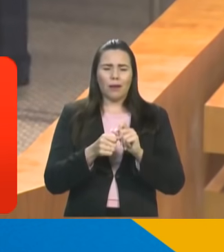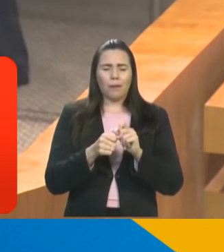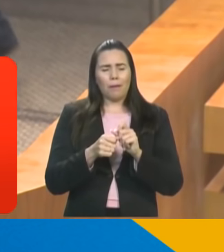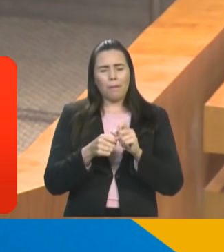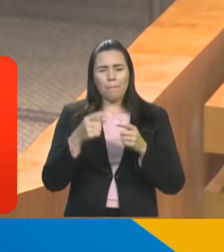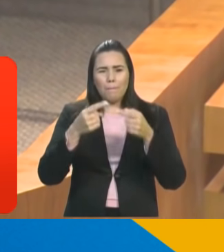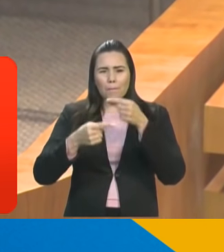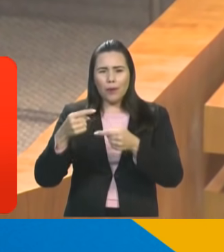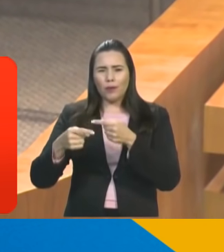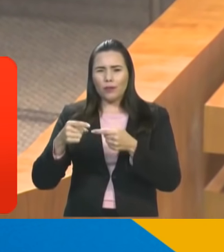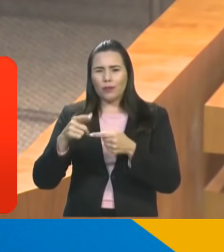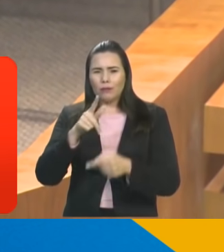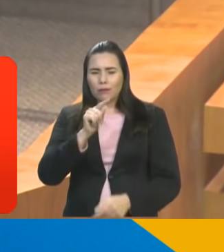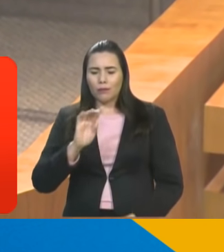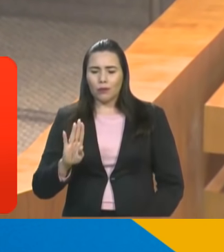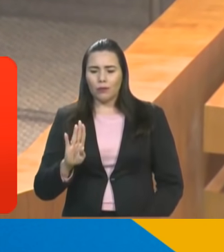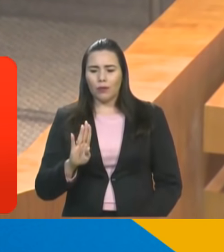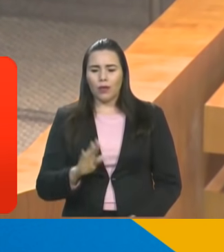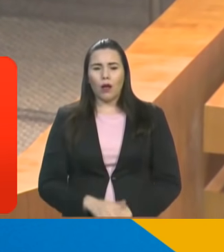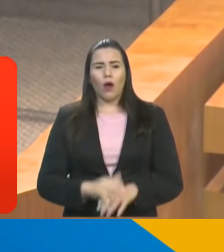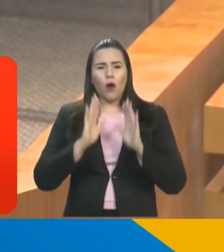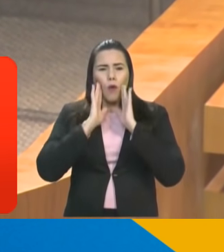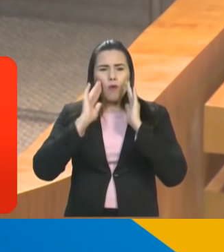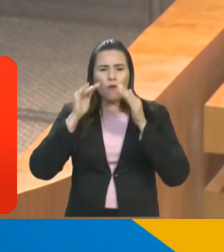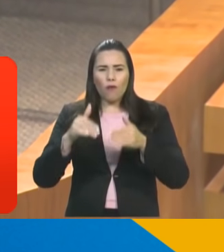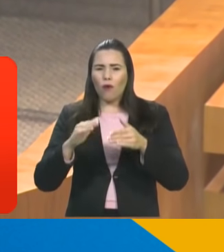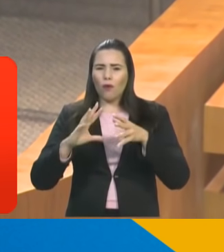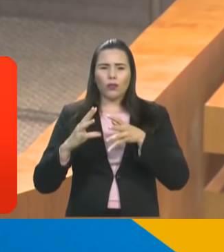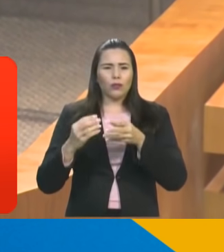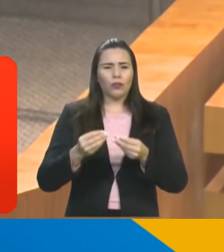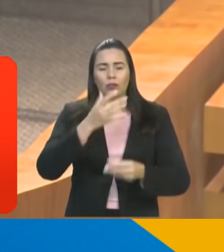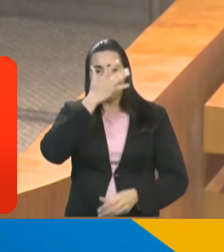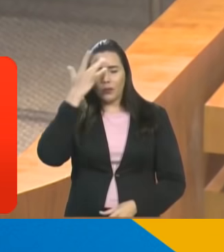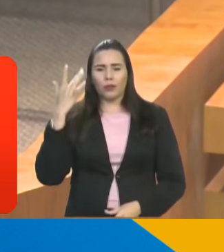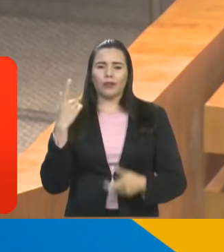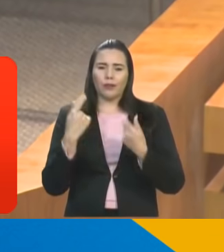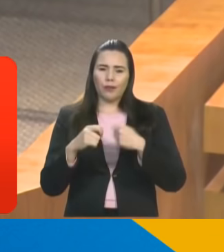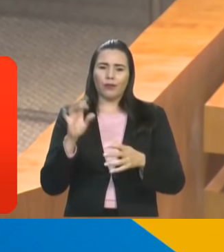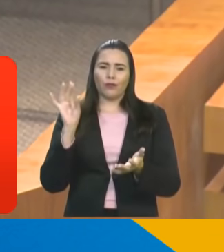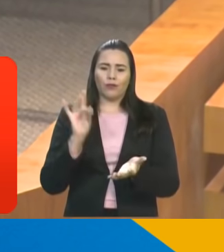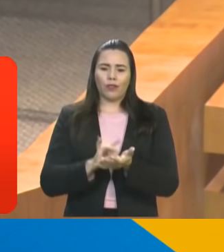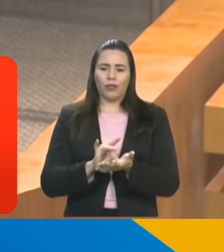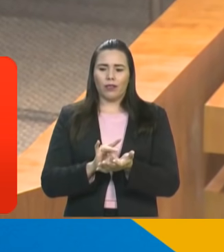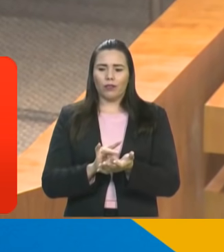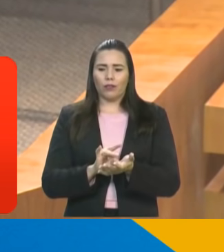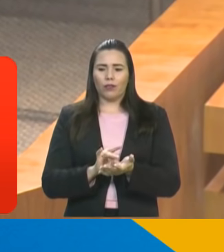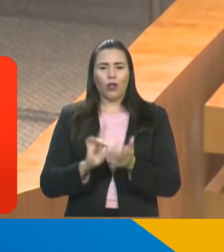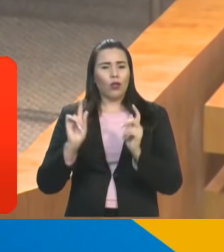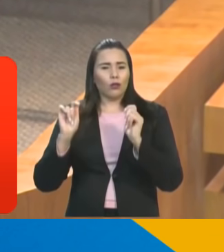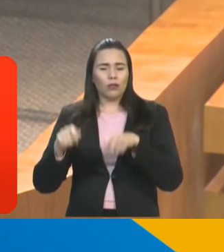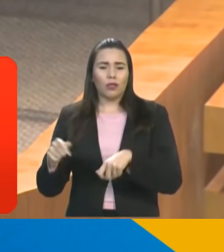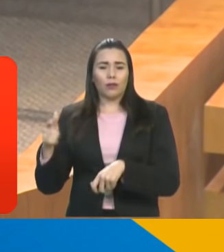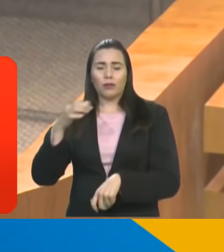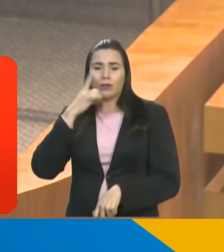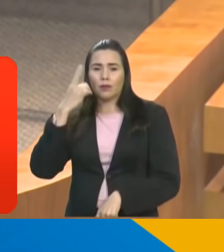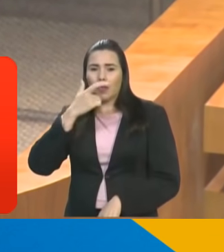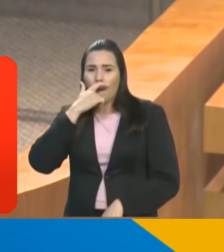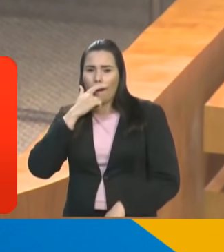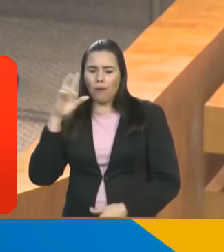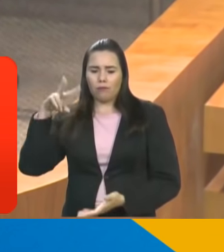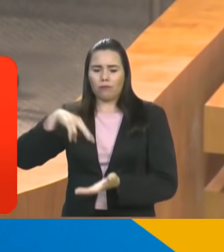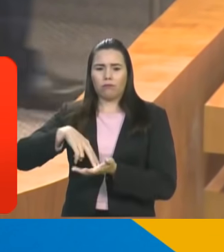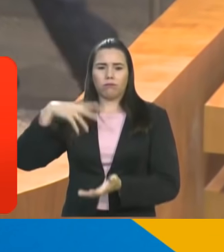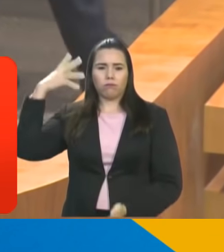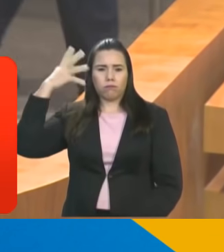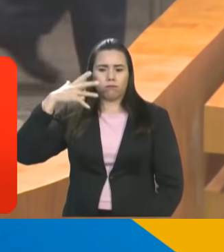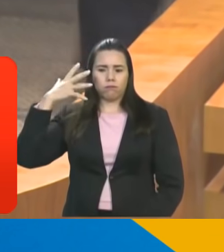voltada a todos aqueles que realmente necessitam. Então, não dá para o deputado César Pires subir a esta tribuna, fazer